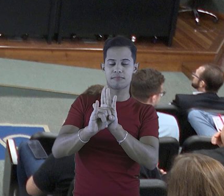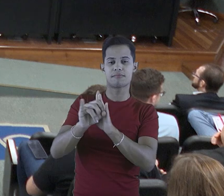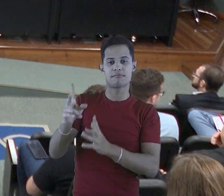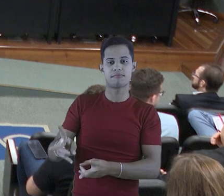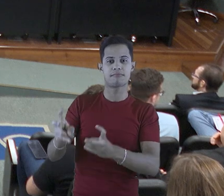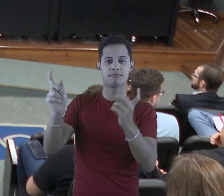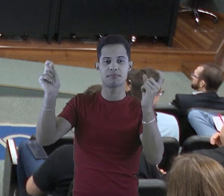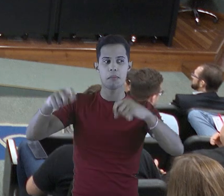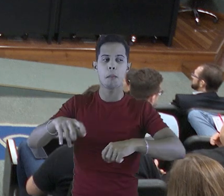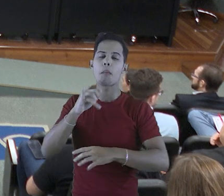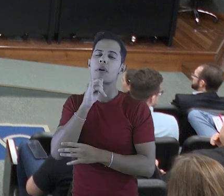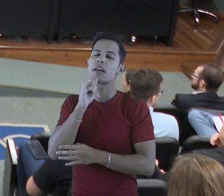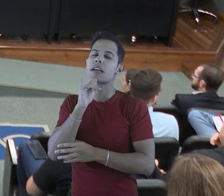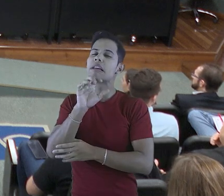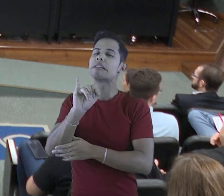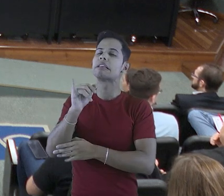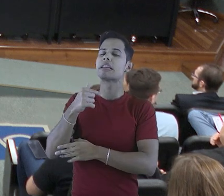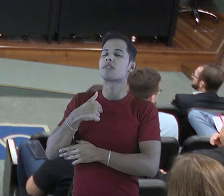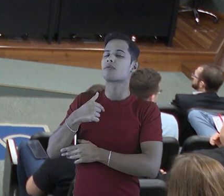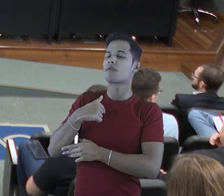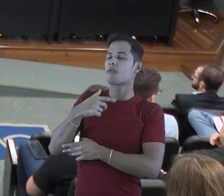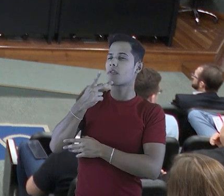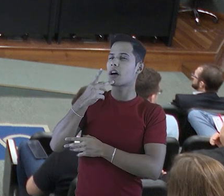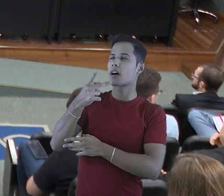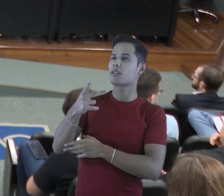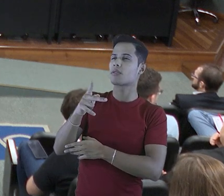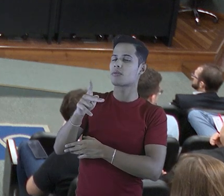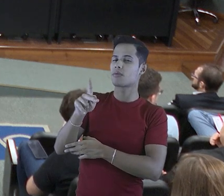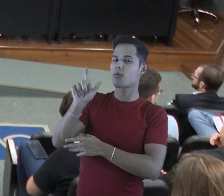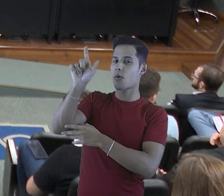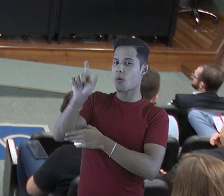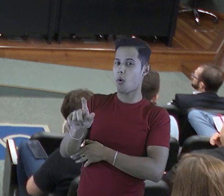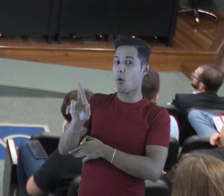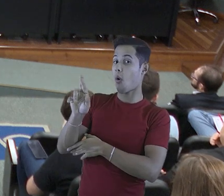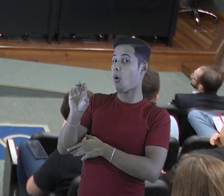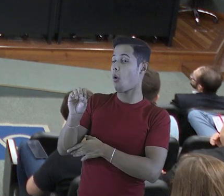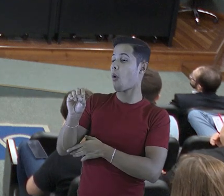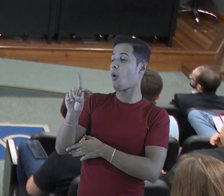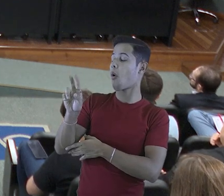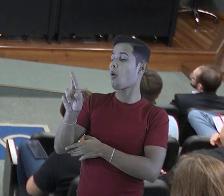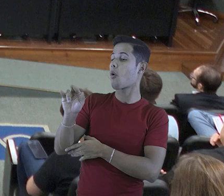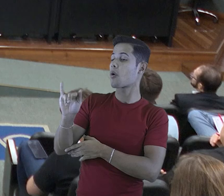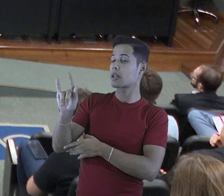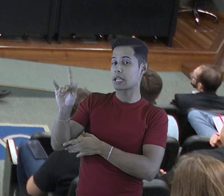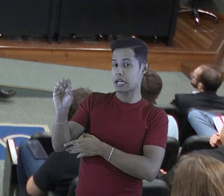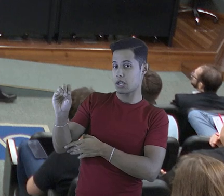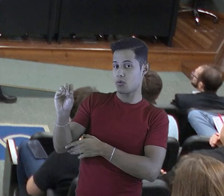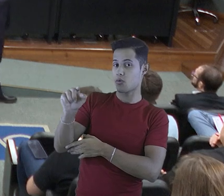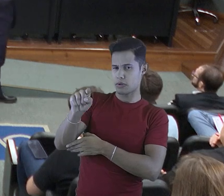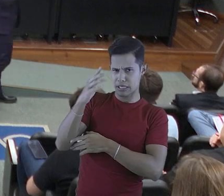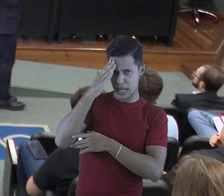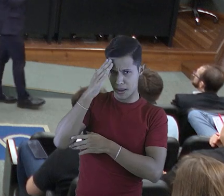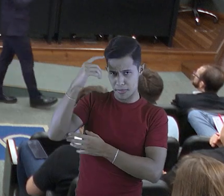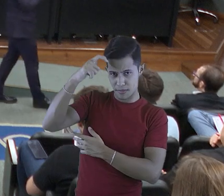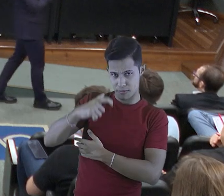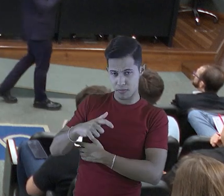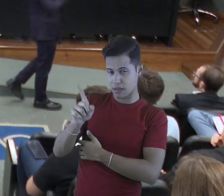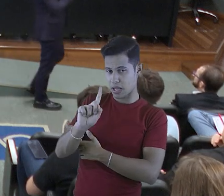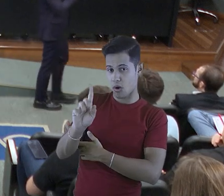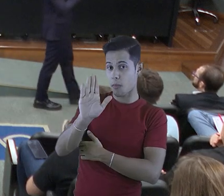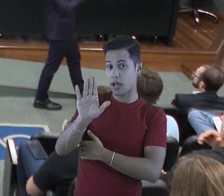Identificável. Por exemplo, se eu falo, é o Rodrigo, vocês sabem que sou eu? Se eu falar Rodrigo Pironi, vocês sabem.